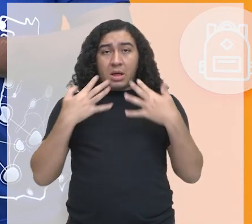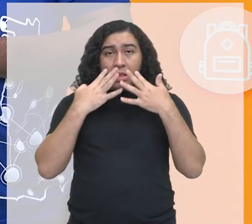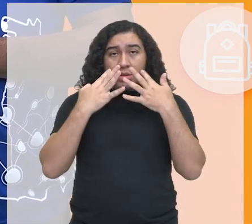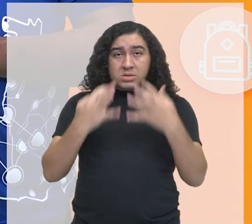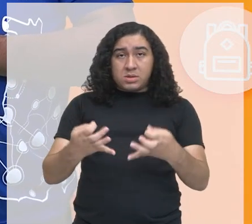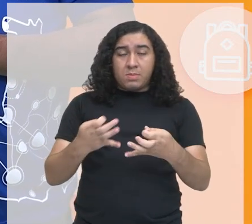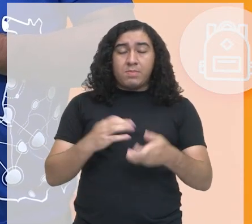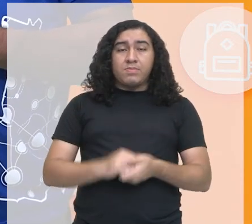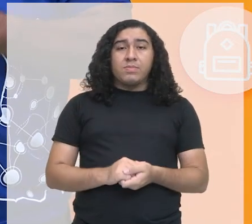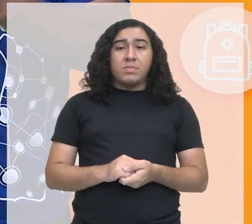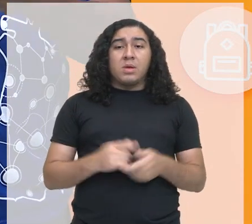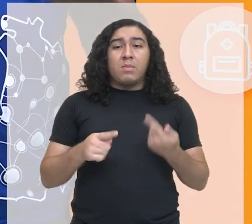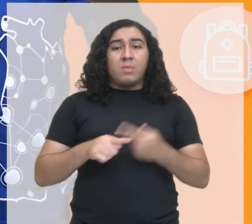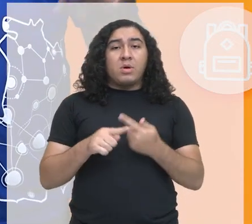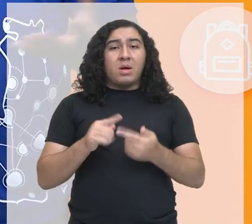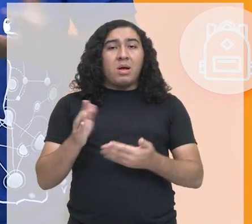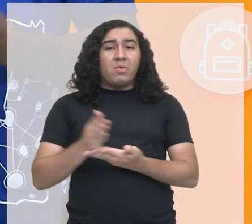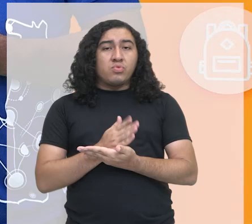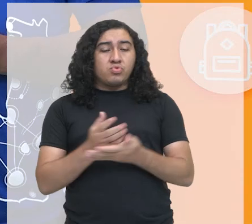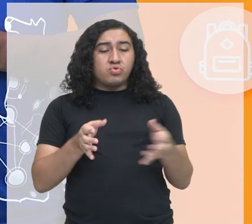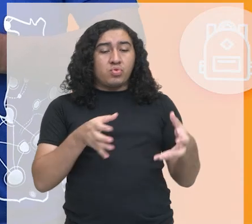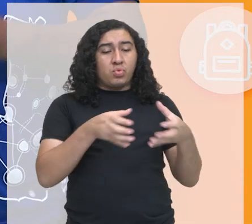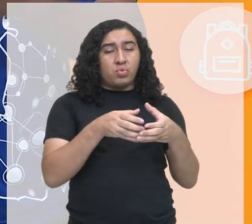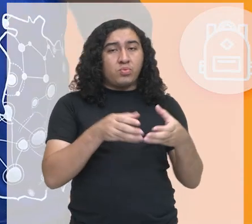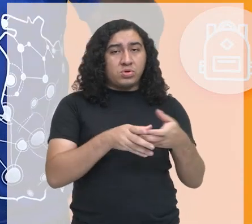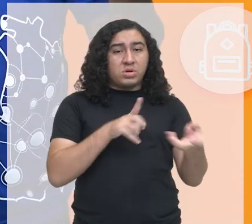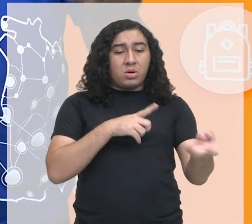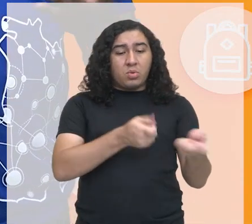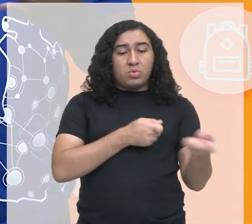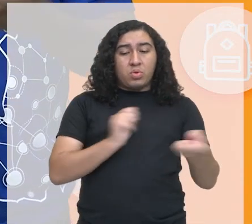muitas vezes cai na mão de pequenos grupos e